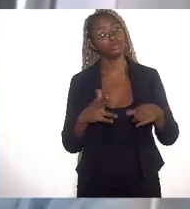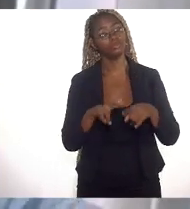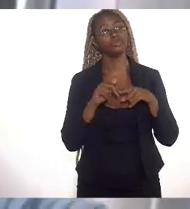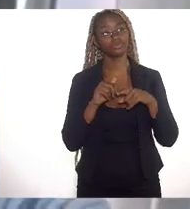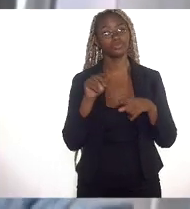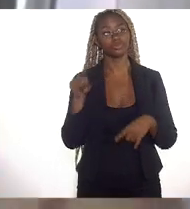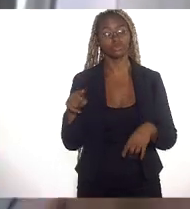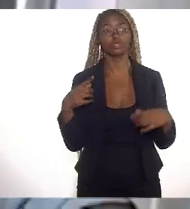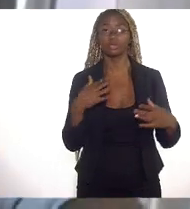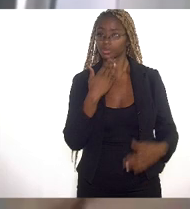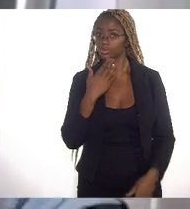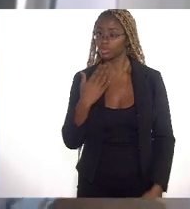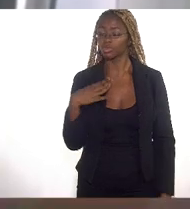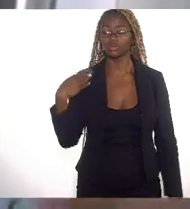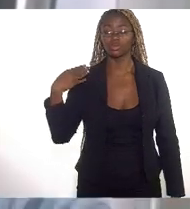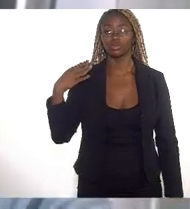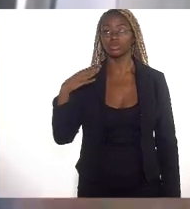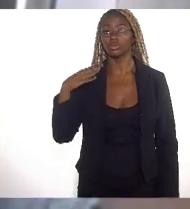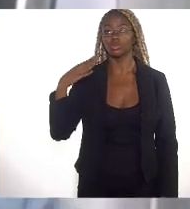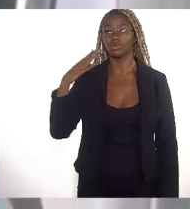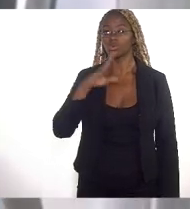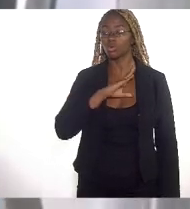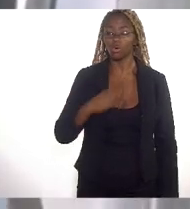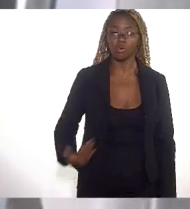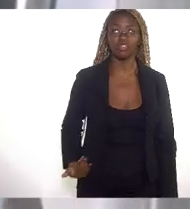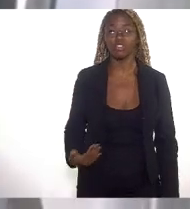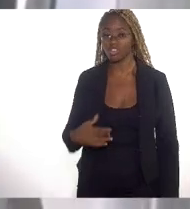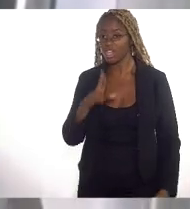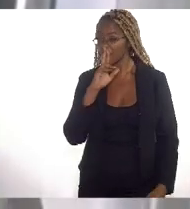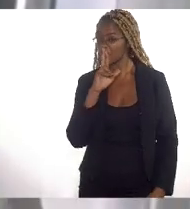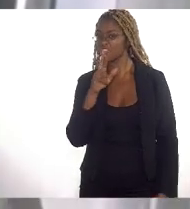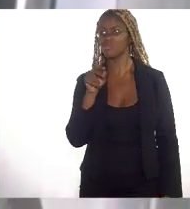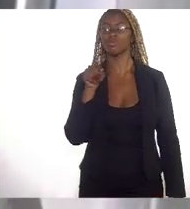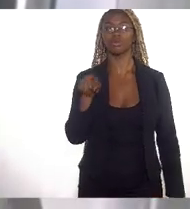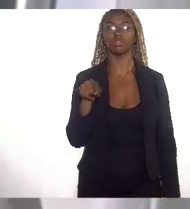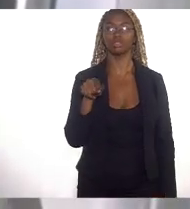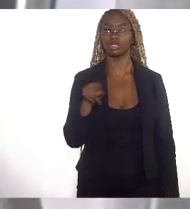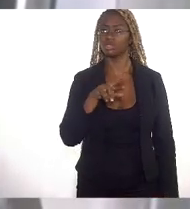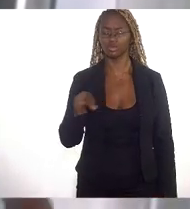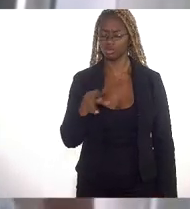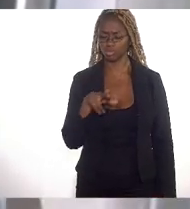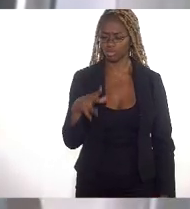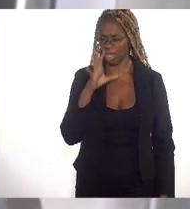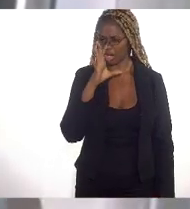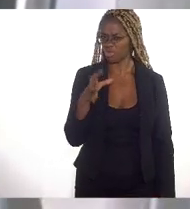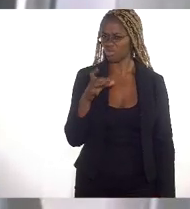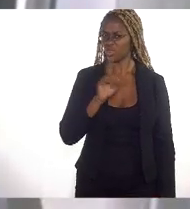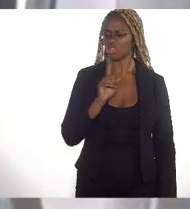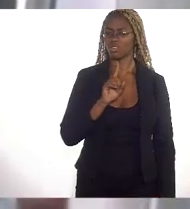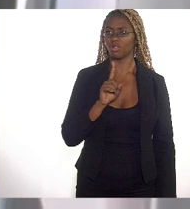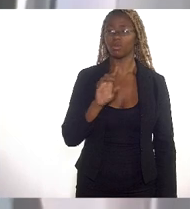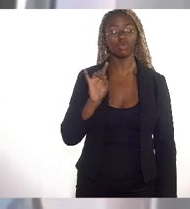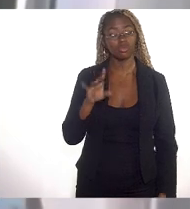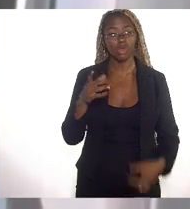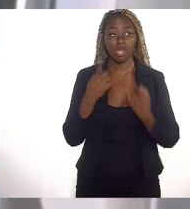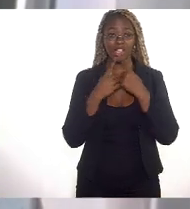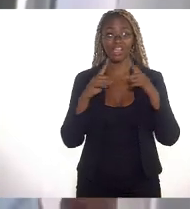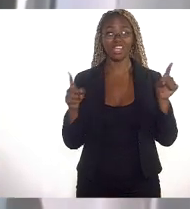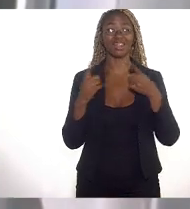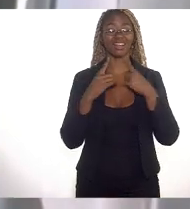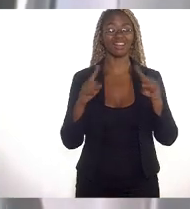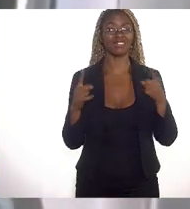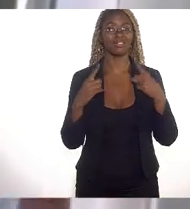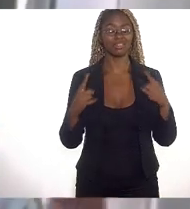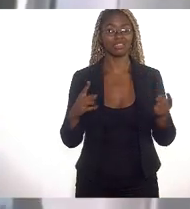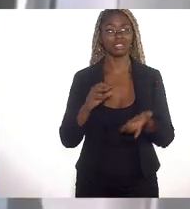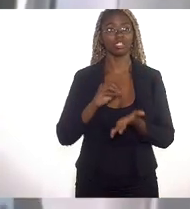comunidades exigem que o governo Bolsonaro responda por seus atos. Isso não é difamação, isso é uma crítica a uma ausência de política, ou